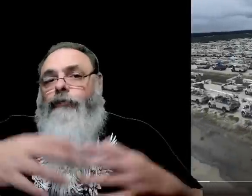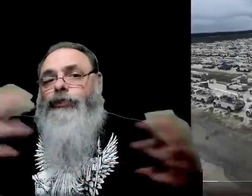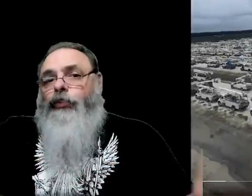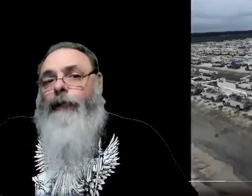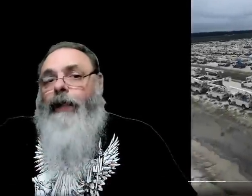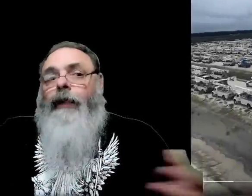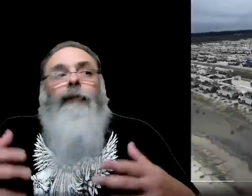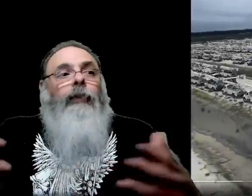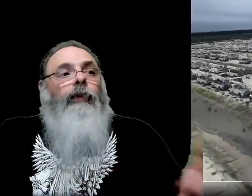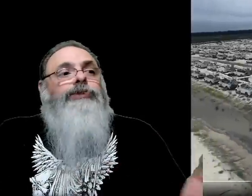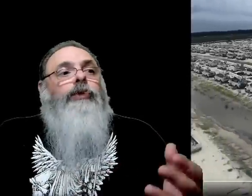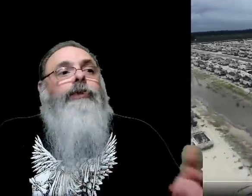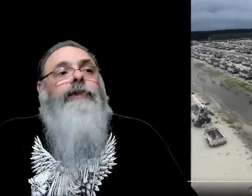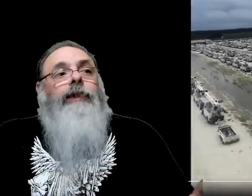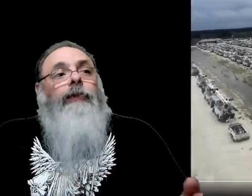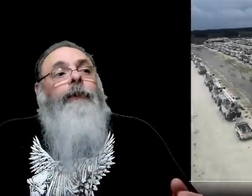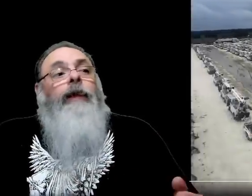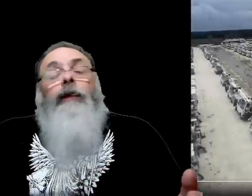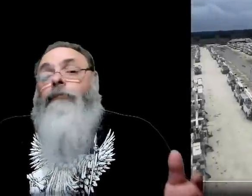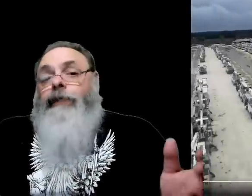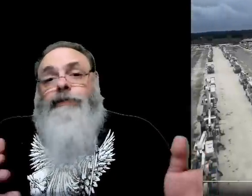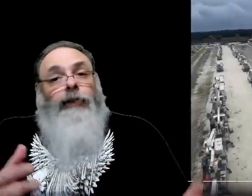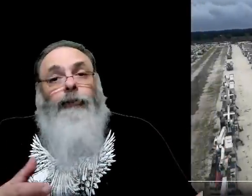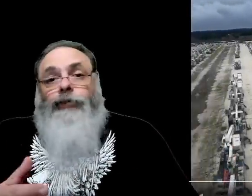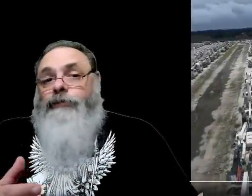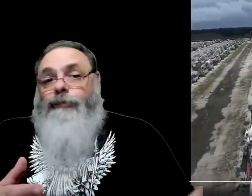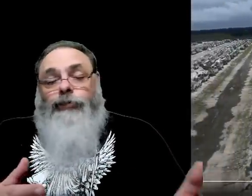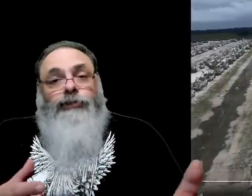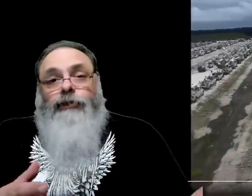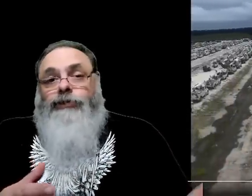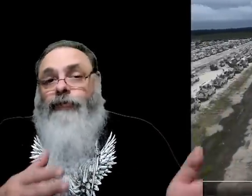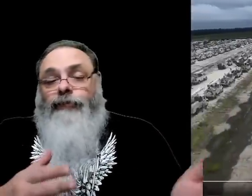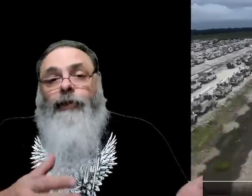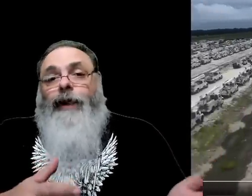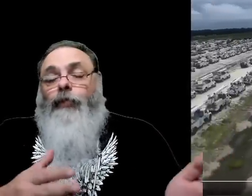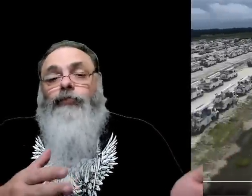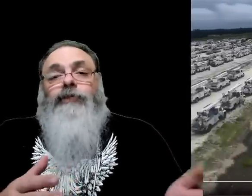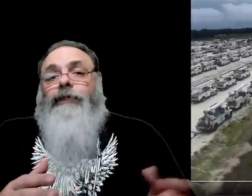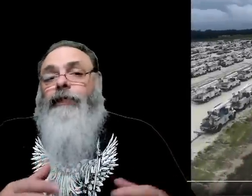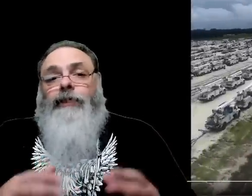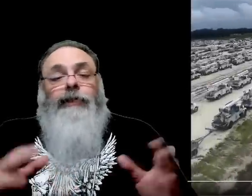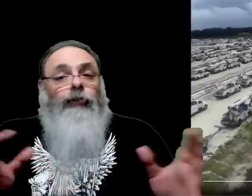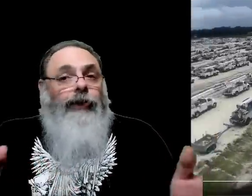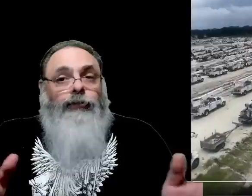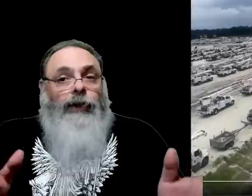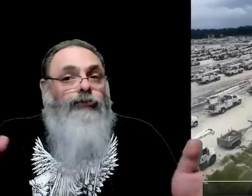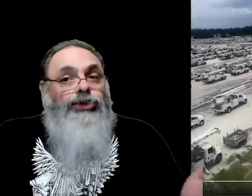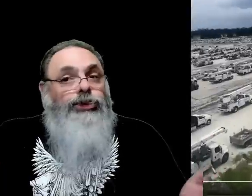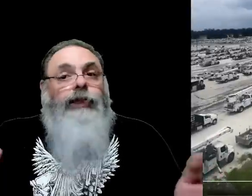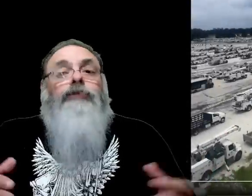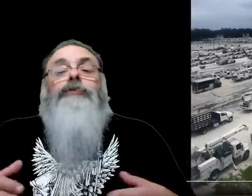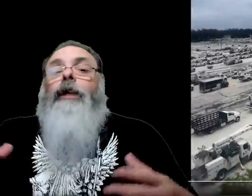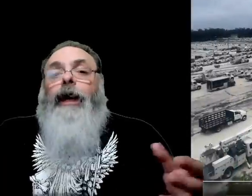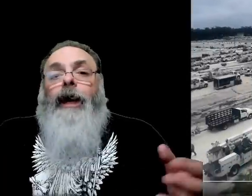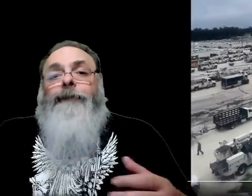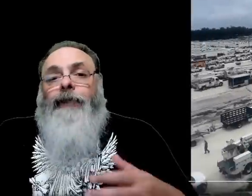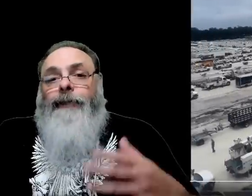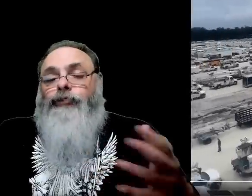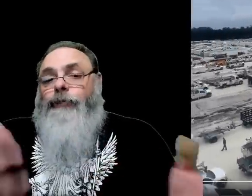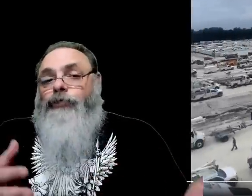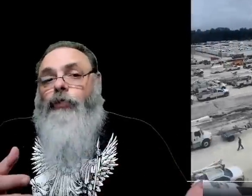transformador vai de roubar poste coisa e tal mas eu posso te afirmar Com certeza que não vai durar um dia isso